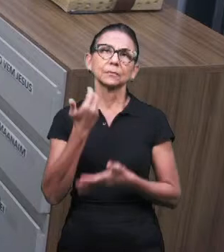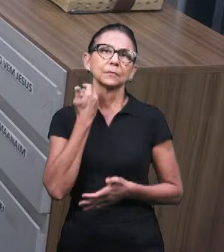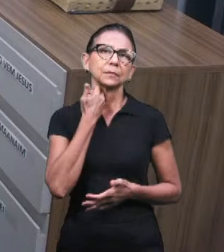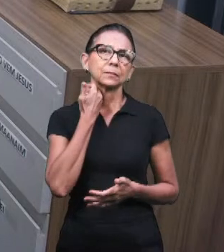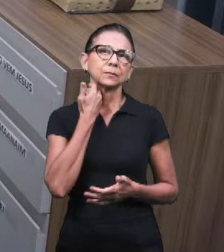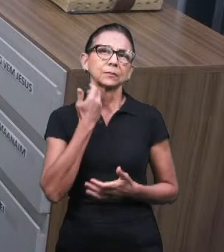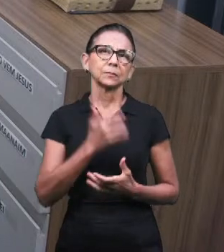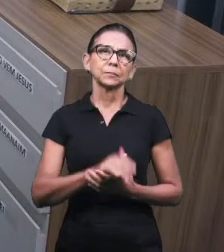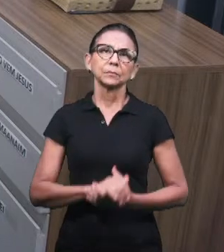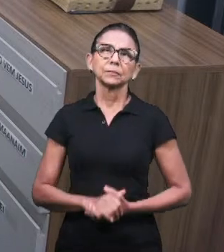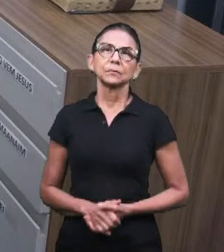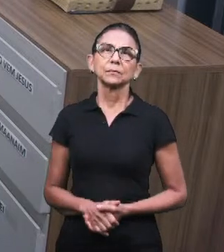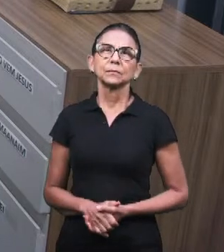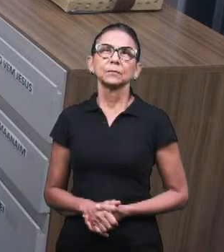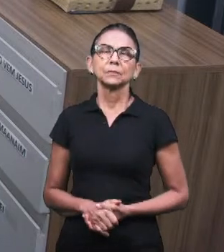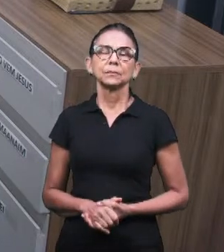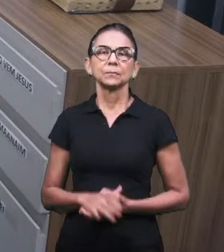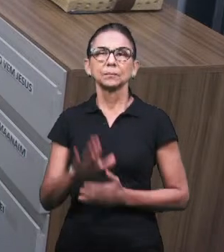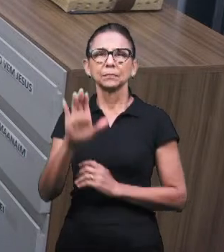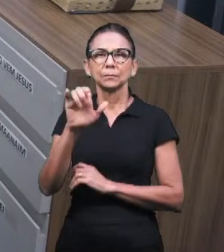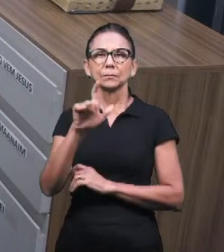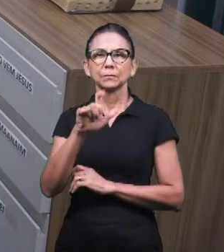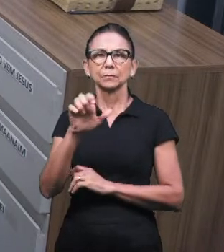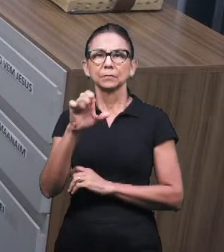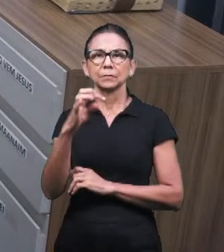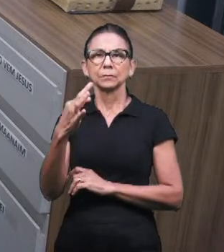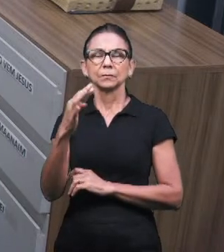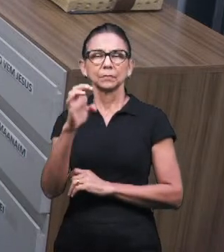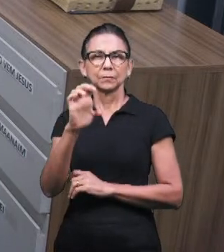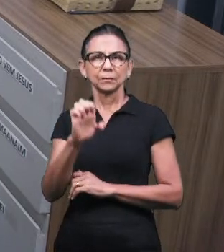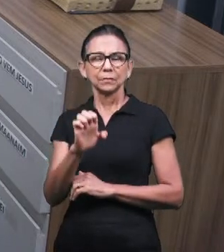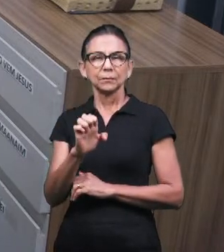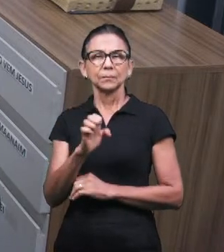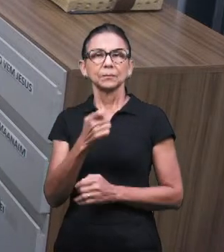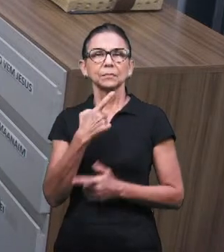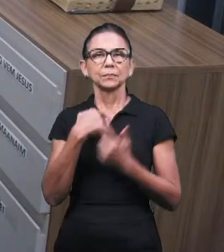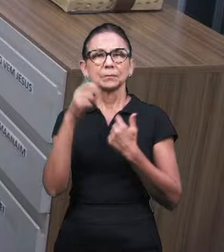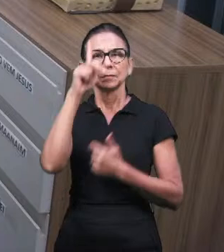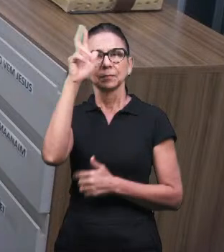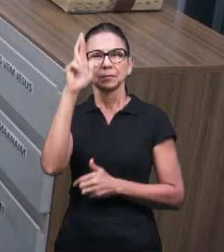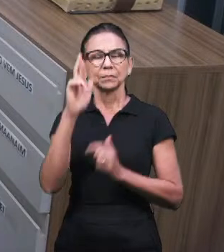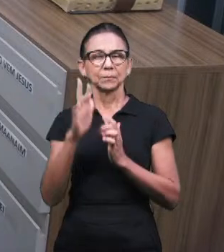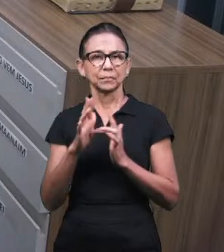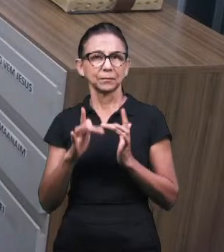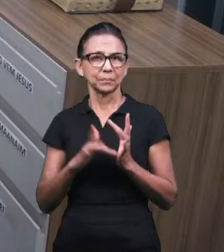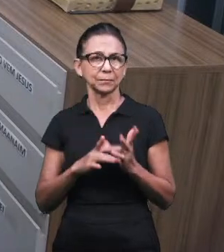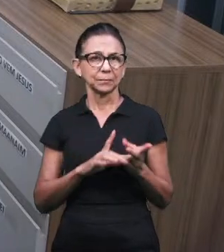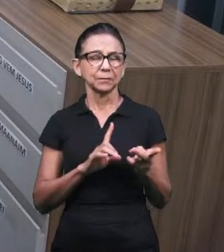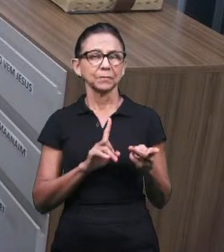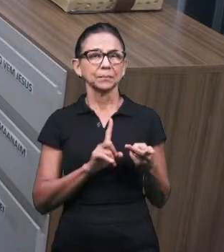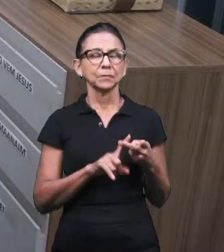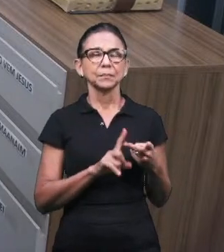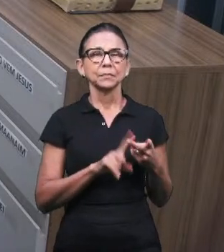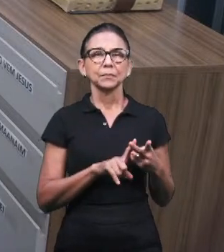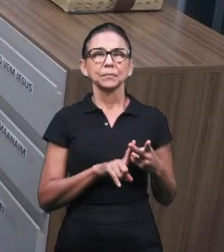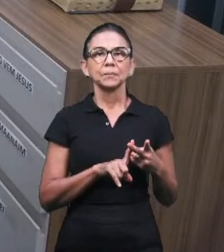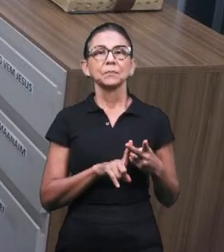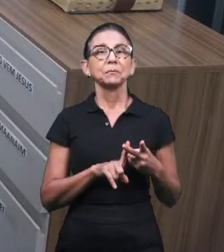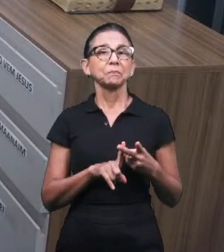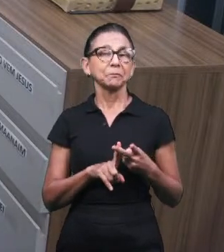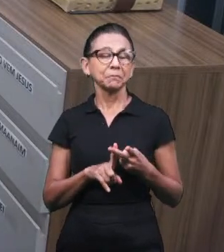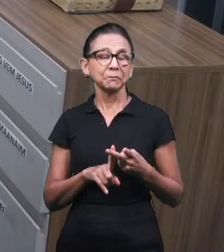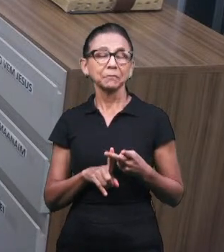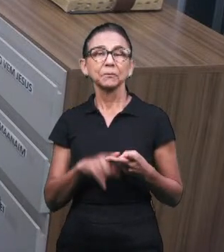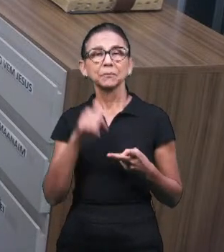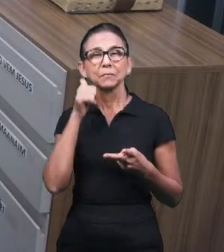nosso chat. A Eliete Almeida, desejando a paz do Senhor Jesus. A Miriam Vieira da Silva, louvado seja o nome